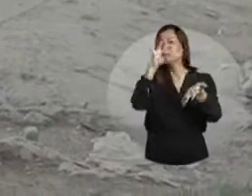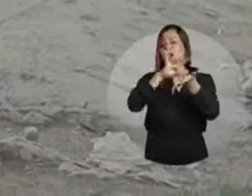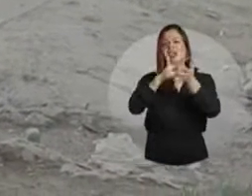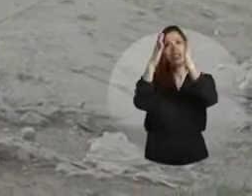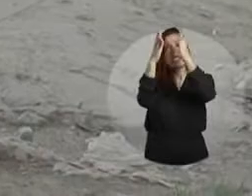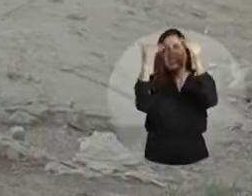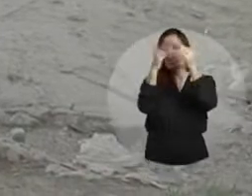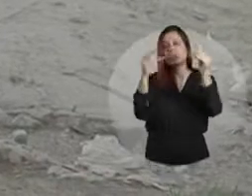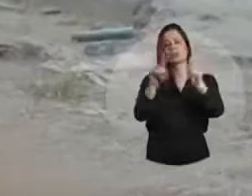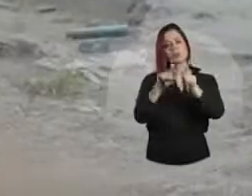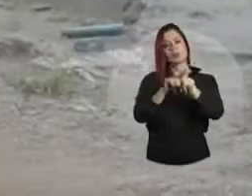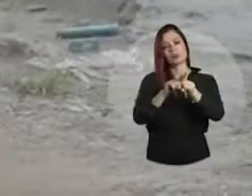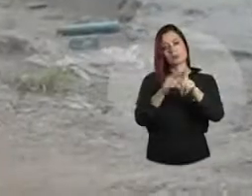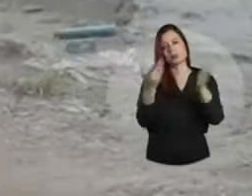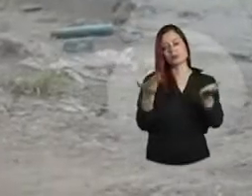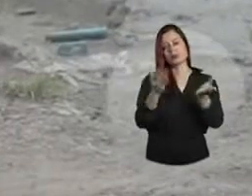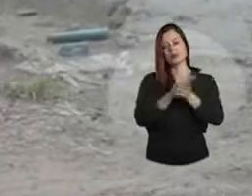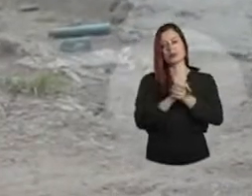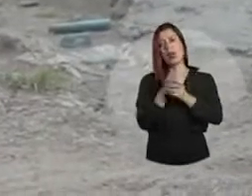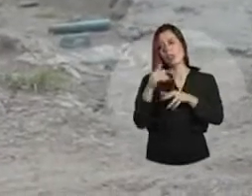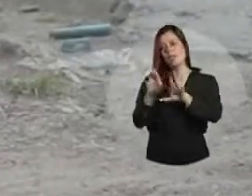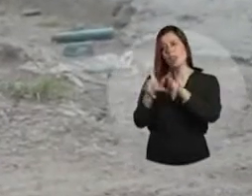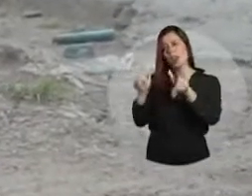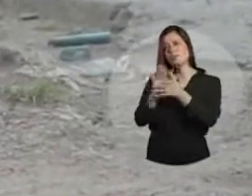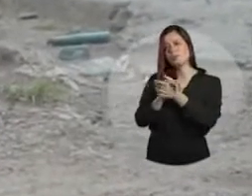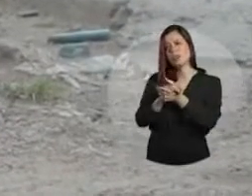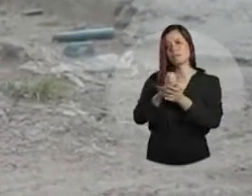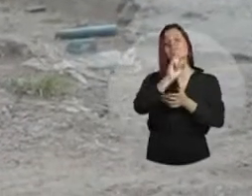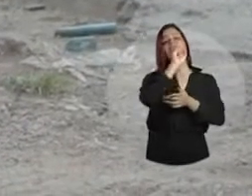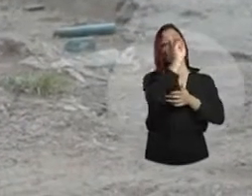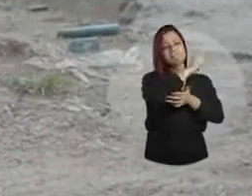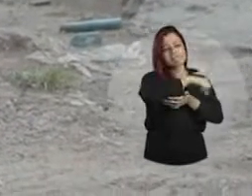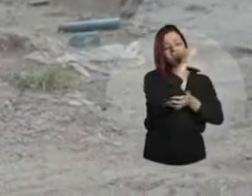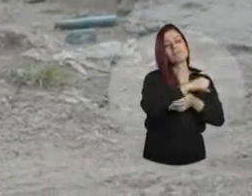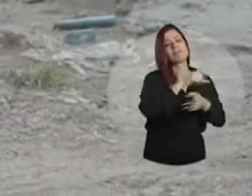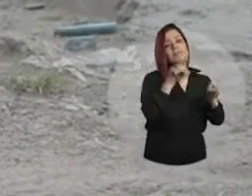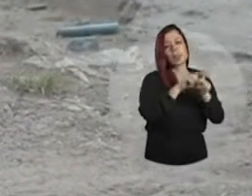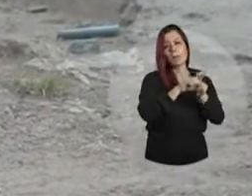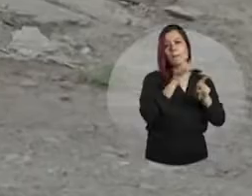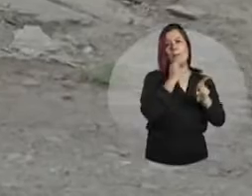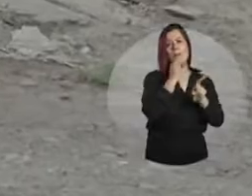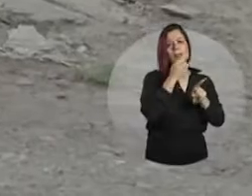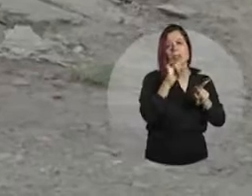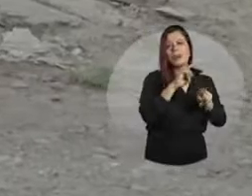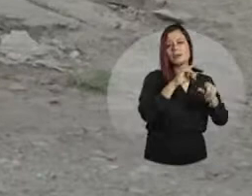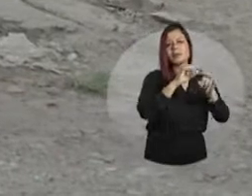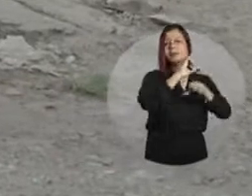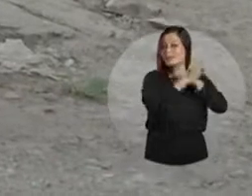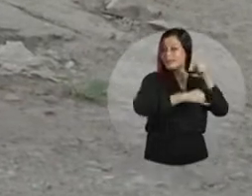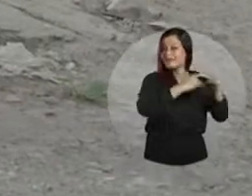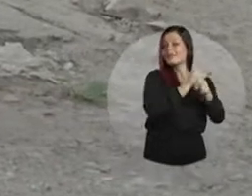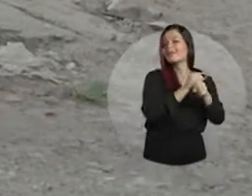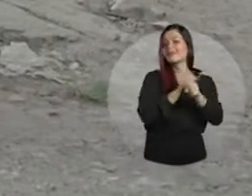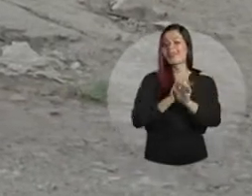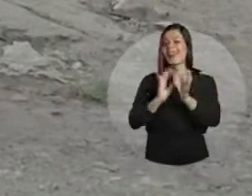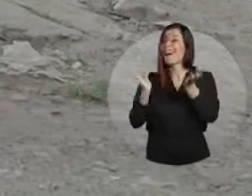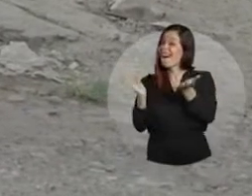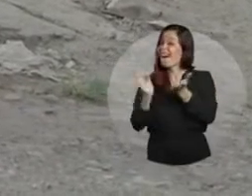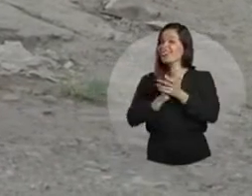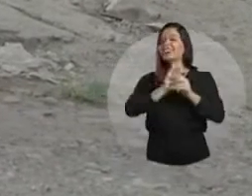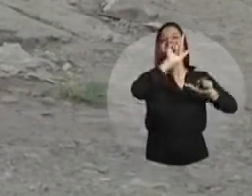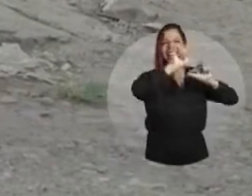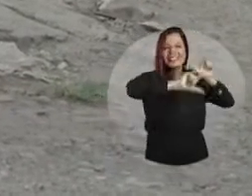posso falar, uma benção mesmo essa luz lá. Foi. Faz muita diferença, né? Agora lá tem